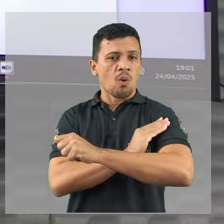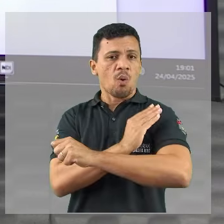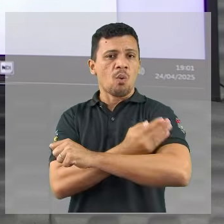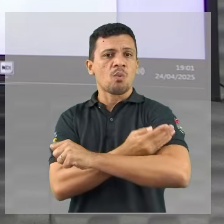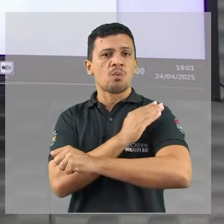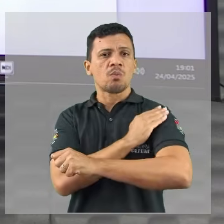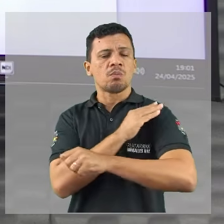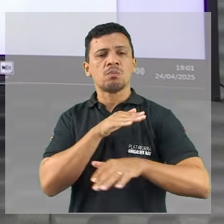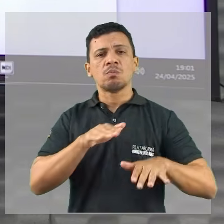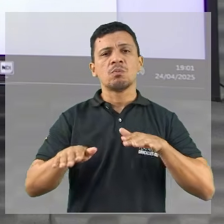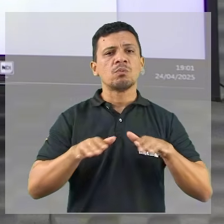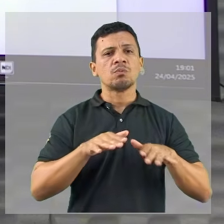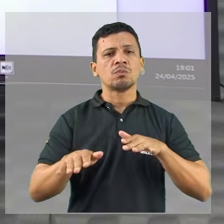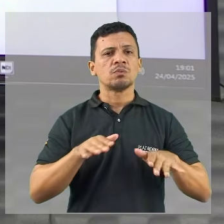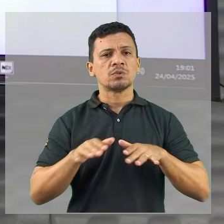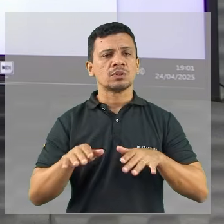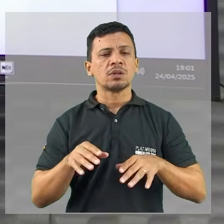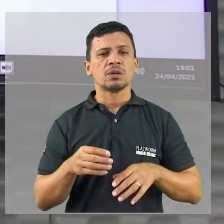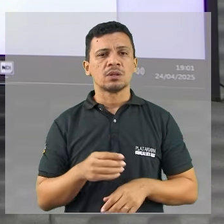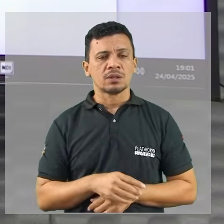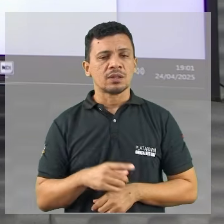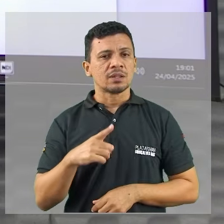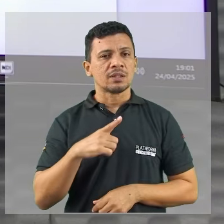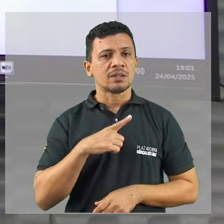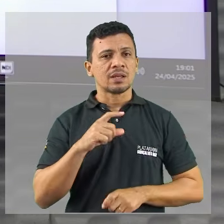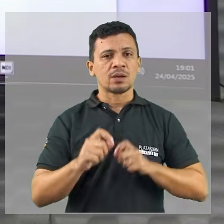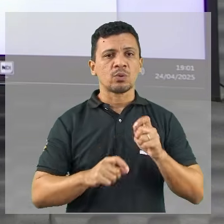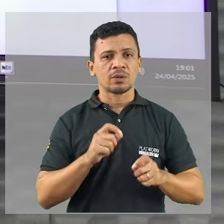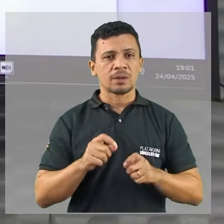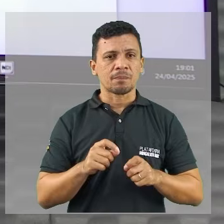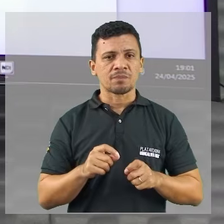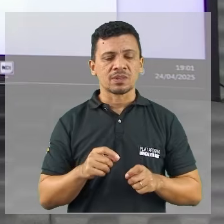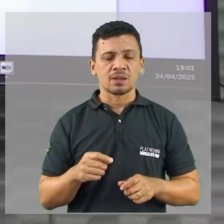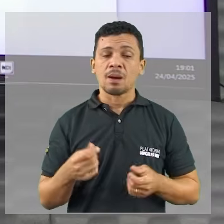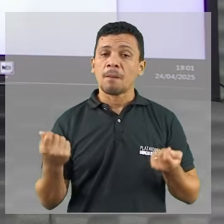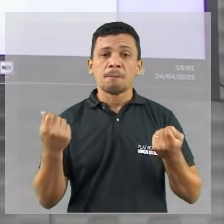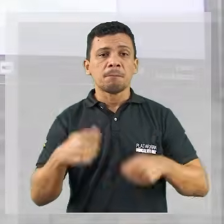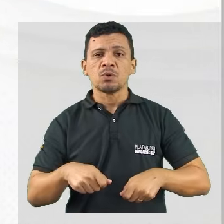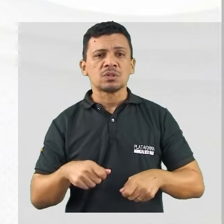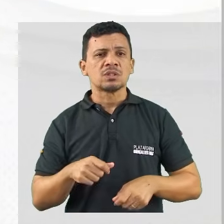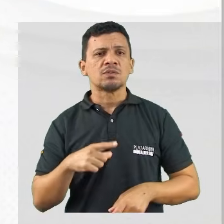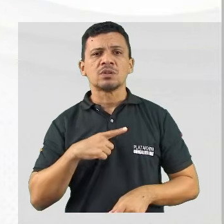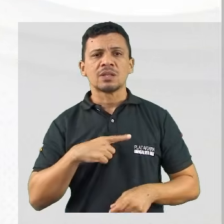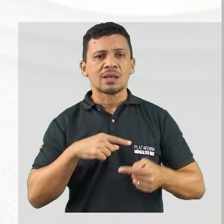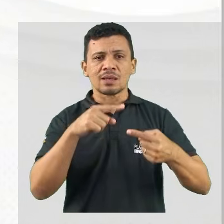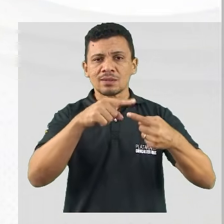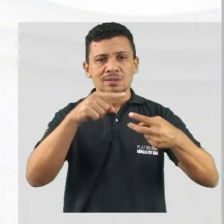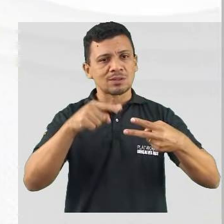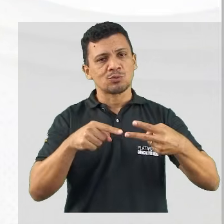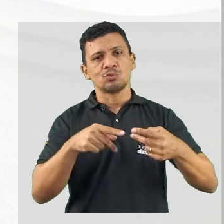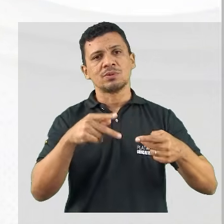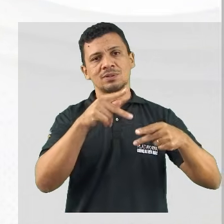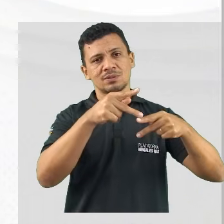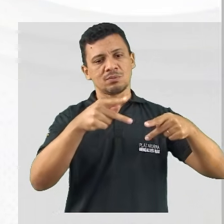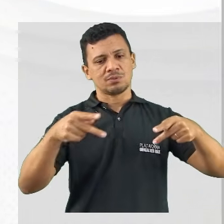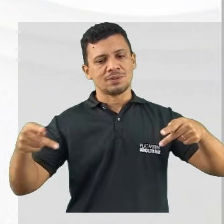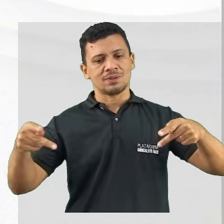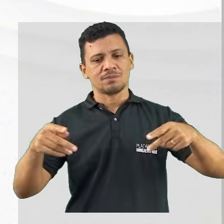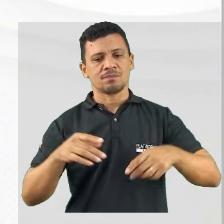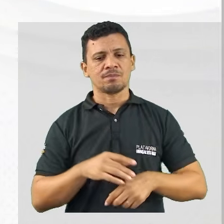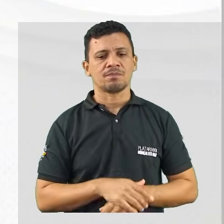do músculo, né, o encurtamento dessa musculatura, ela só é possível devido a essas duas proteínas, ó.